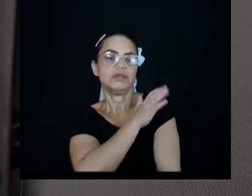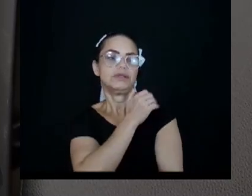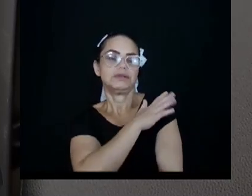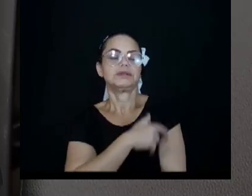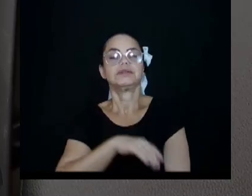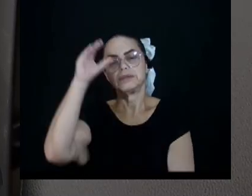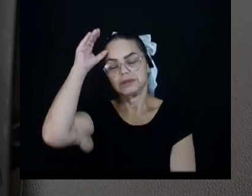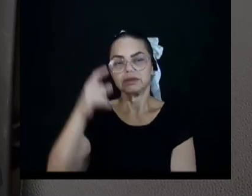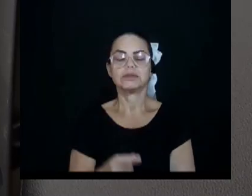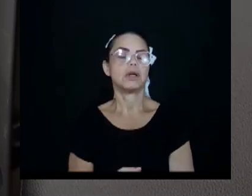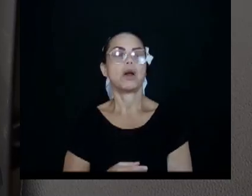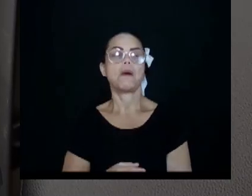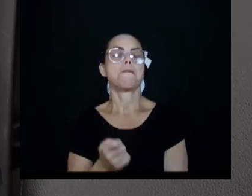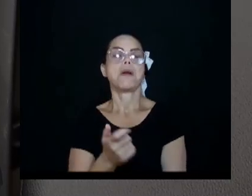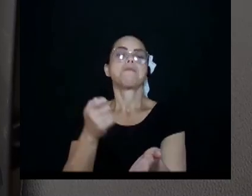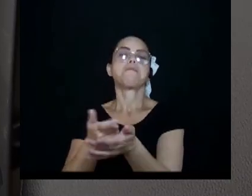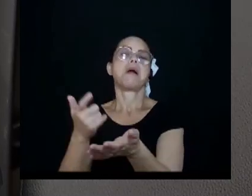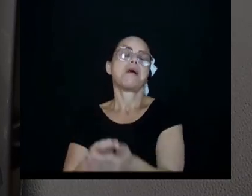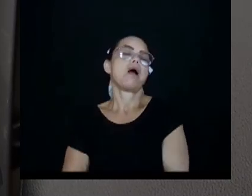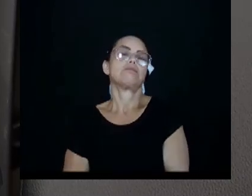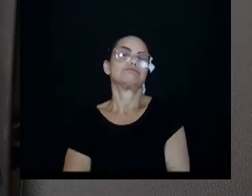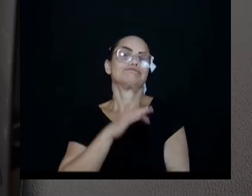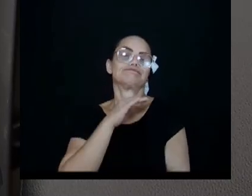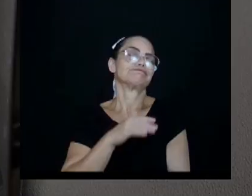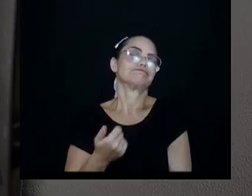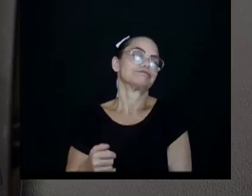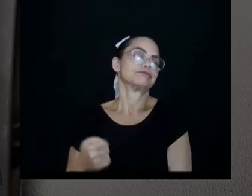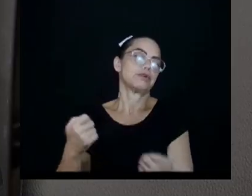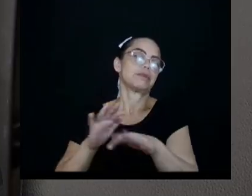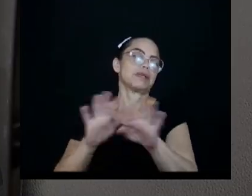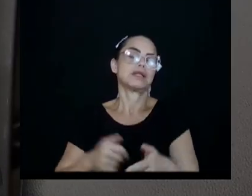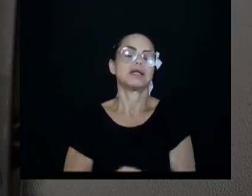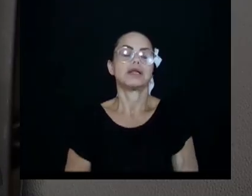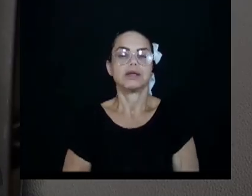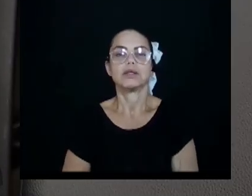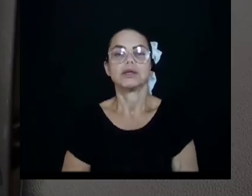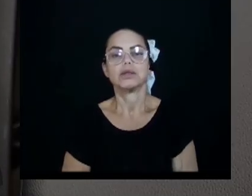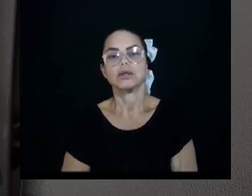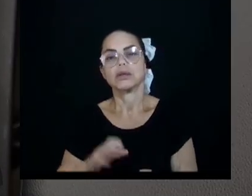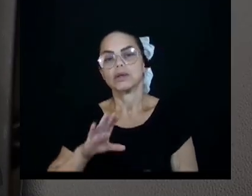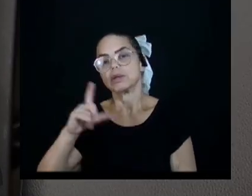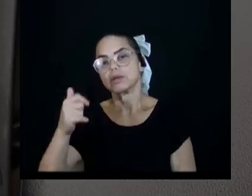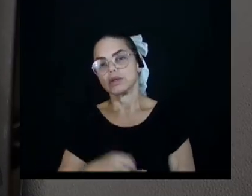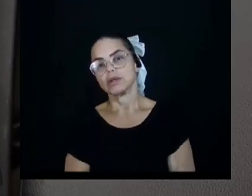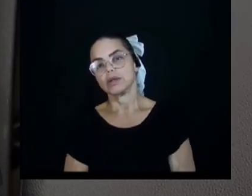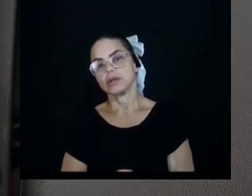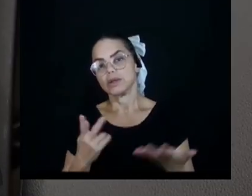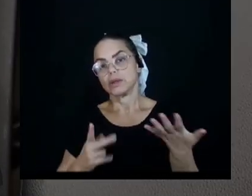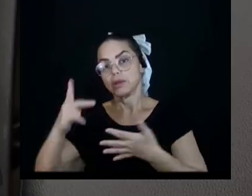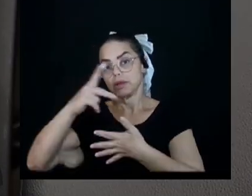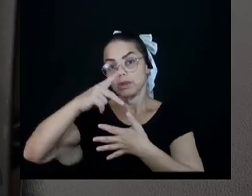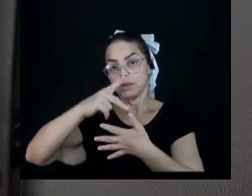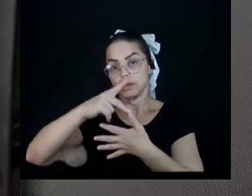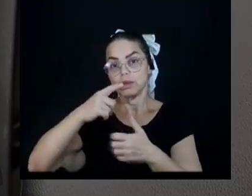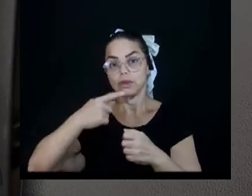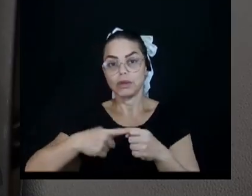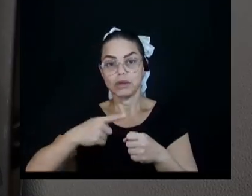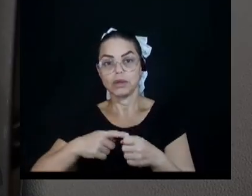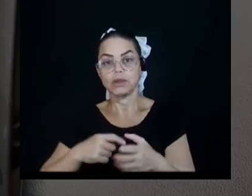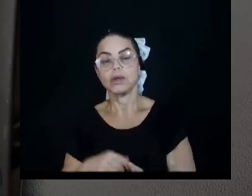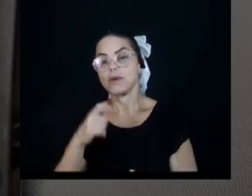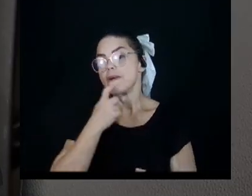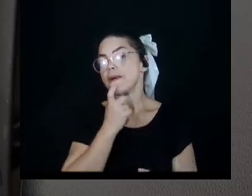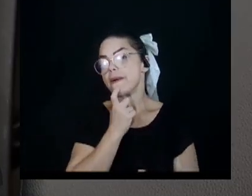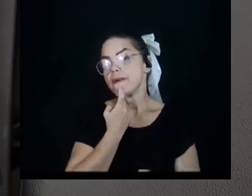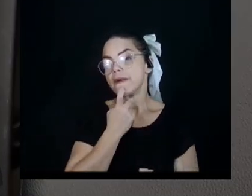desnecessário. Mas a gente não pode olhar dessa forma. É claro que a prioridade numa cidade como Campinas é a educação,